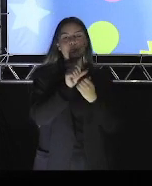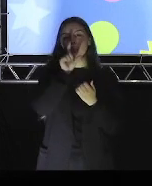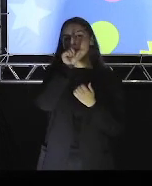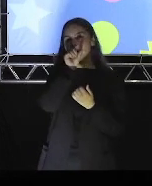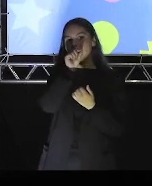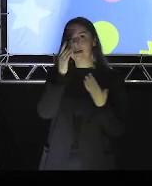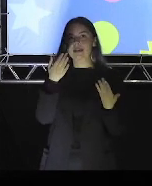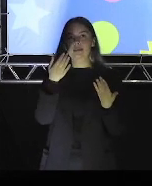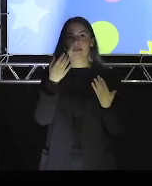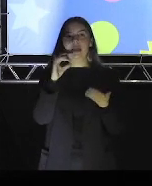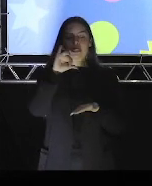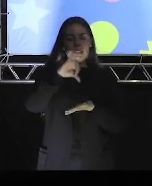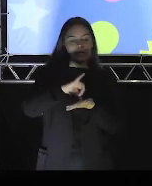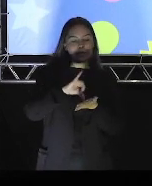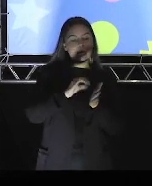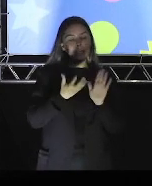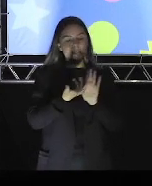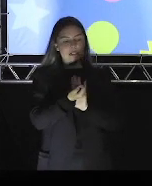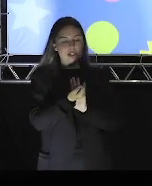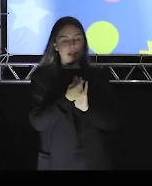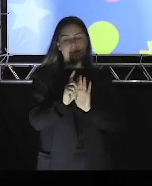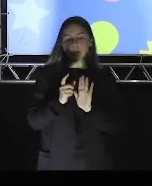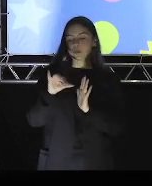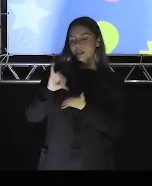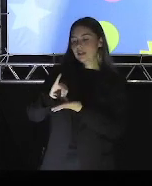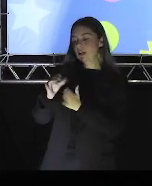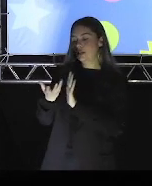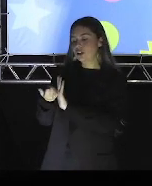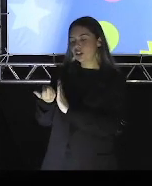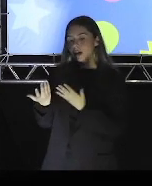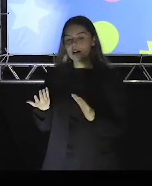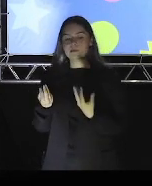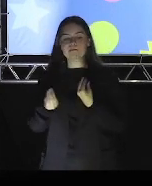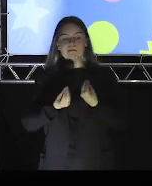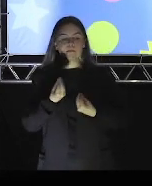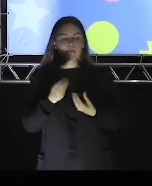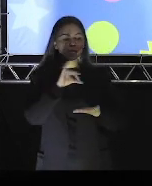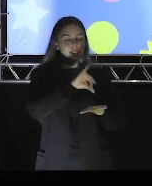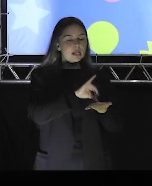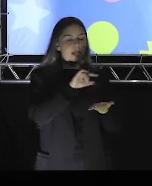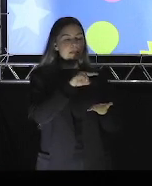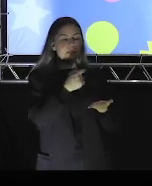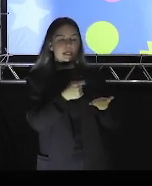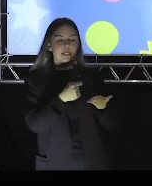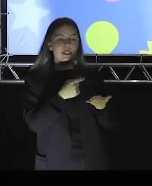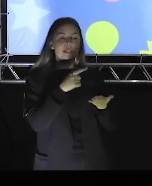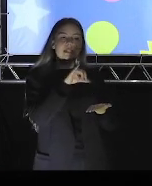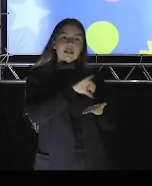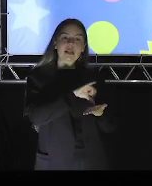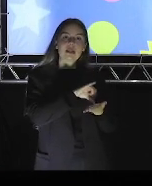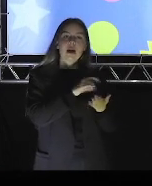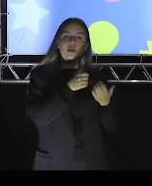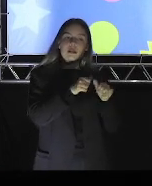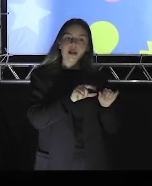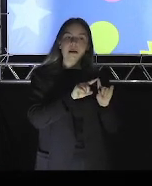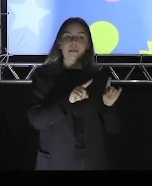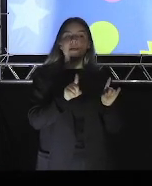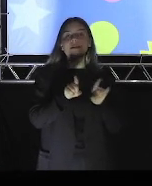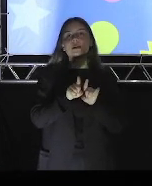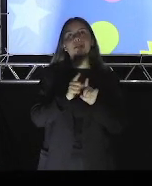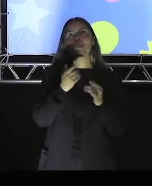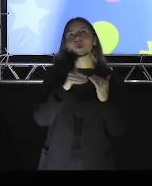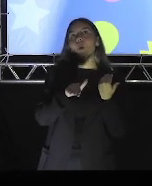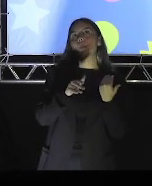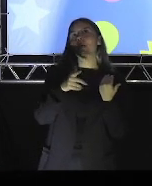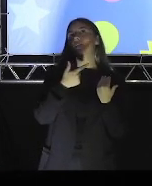centraliza agilidade, a gente descentraliza agilidade, vamos centralizar porque precisa estar centralizado, ah, mas não está fazendo sentido, não está